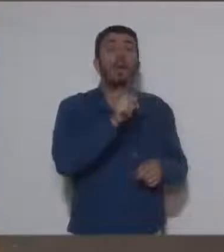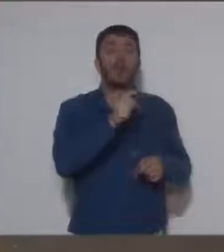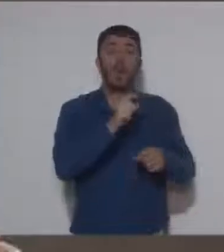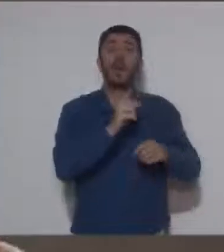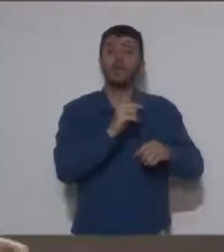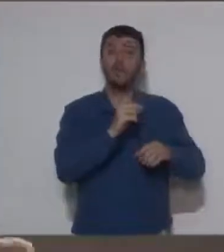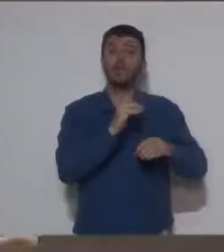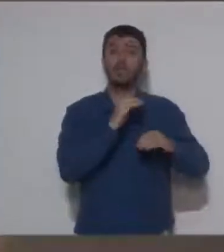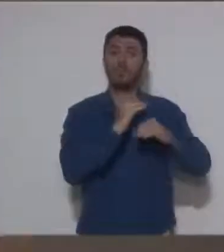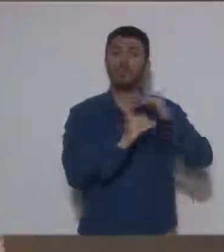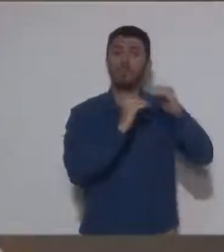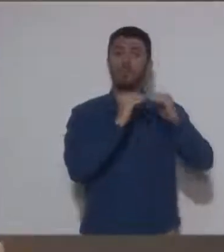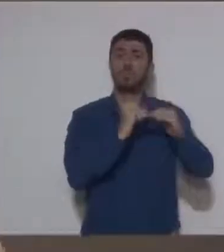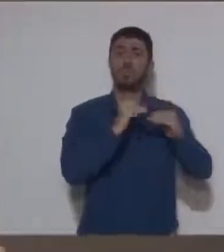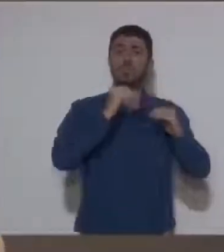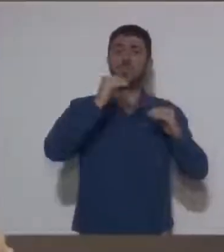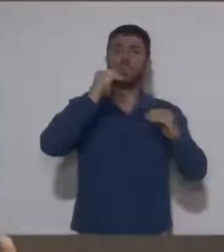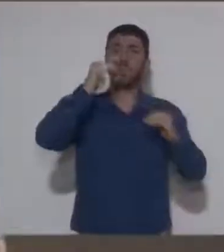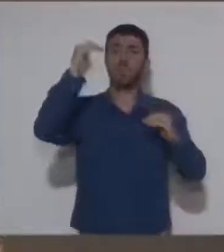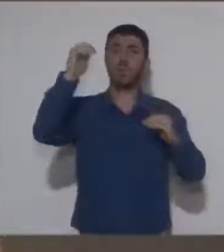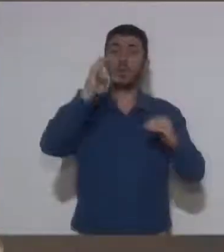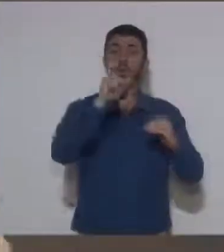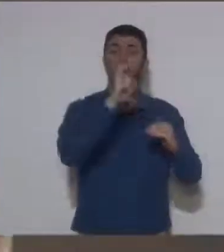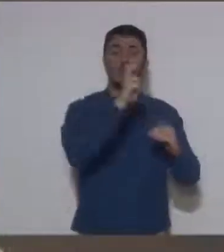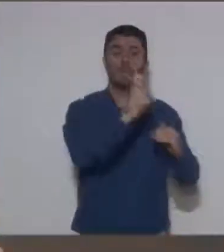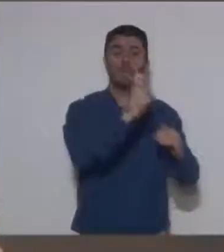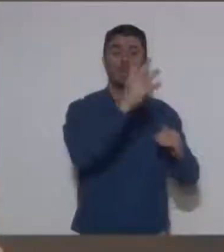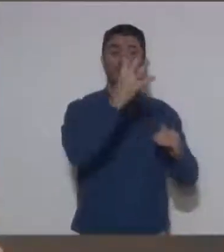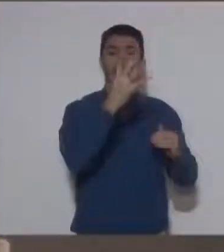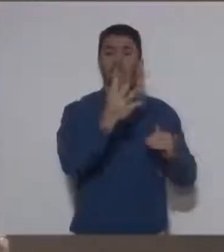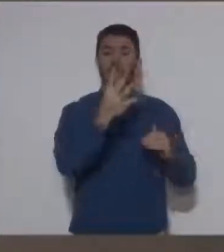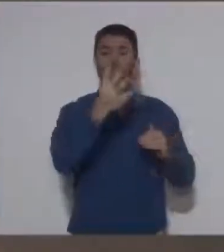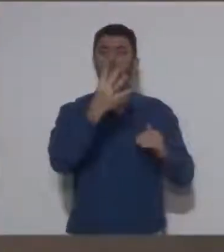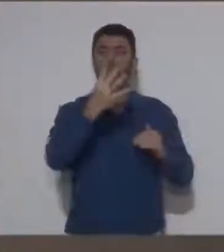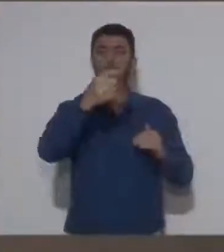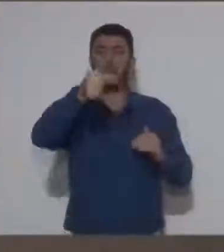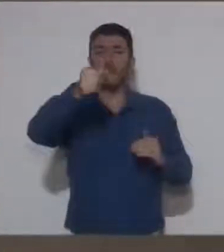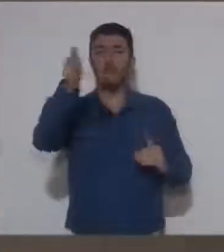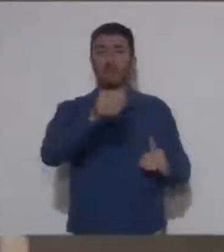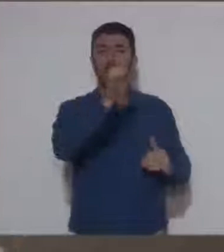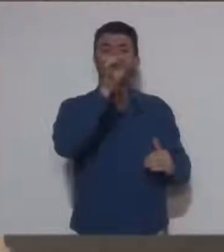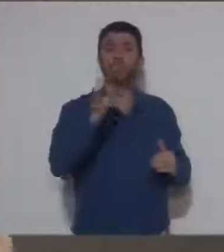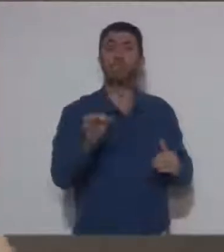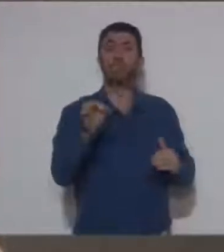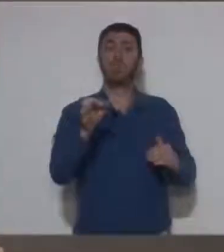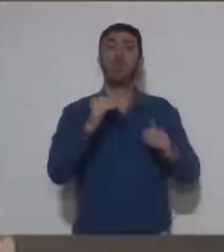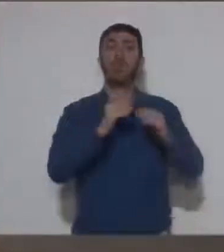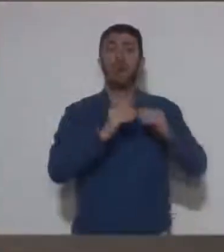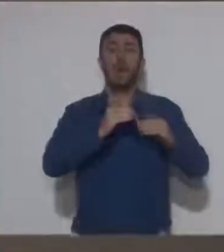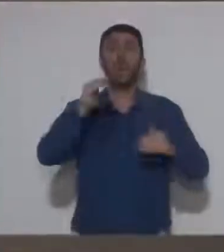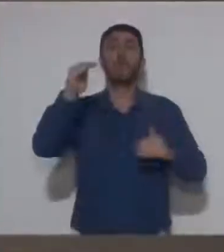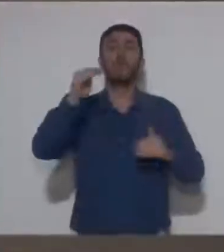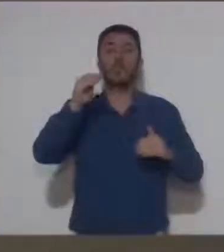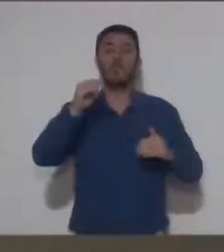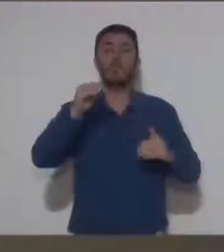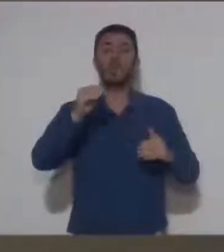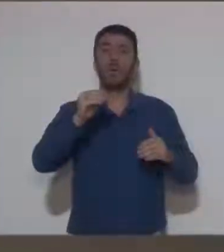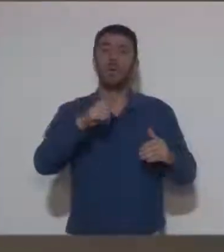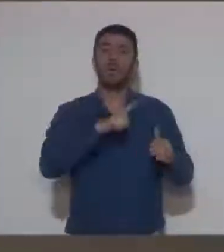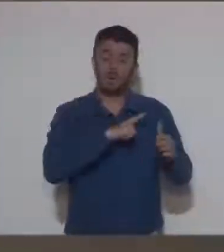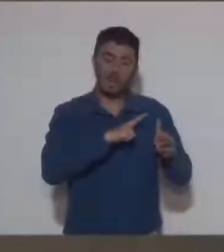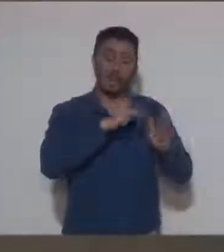547% de aumento o número de cuidadores de idosos, não é? Então, é uma profissão que existe ainda, tem uma regulamentação no Congresso, um projeto de